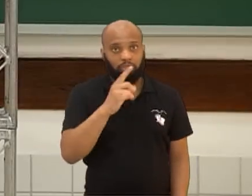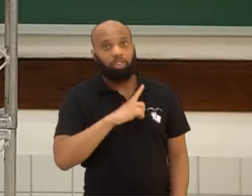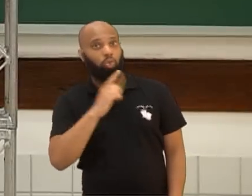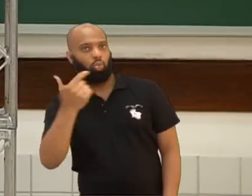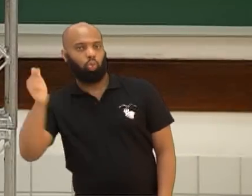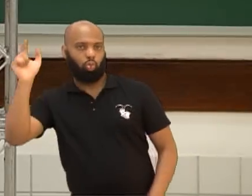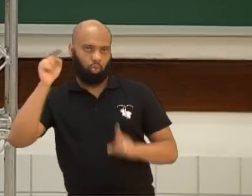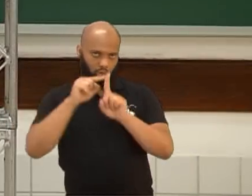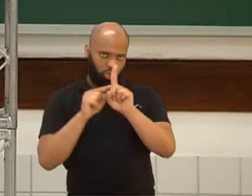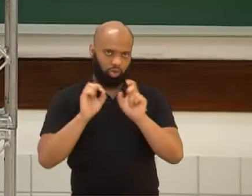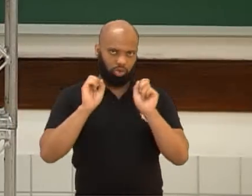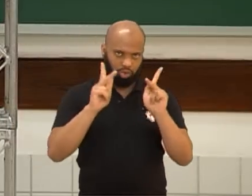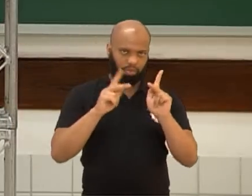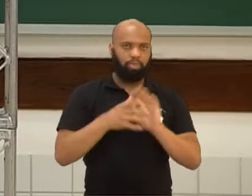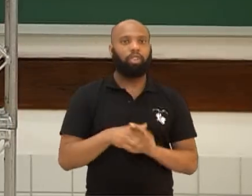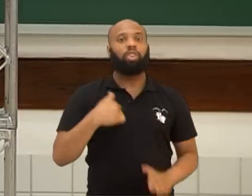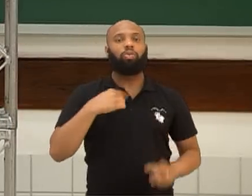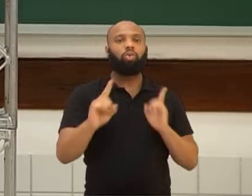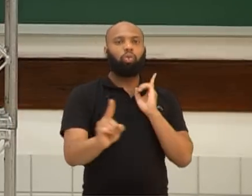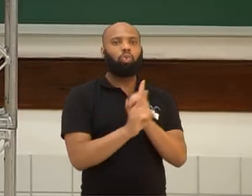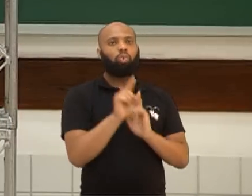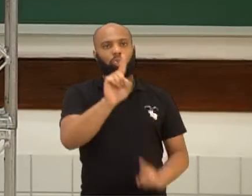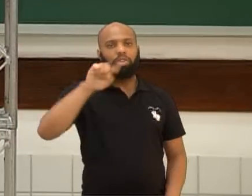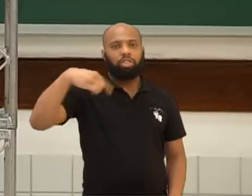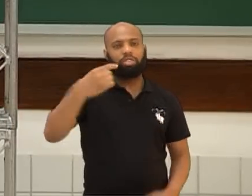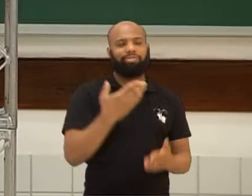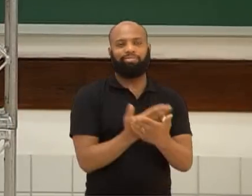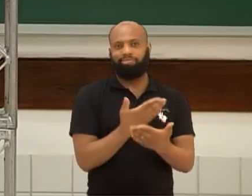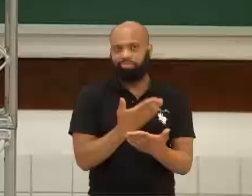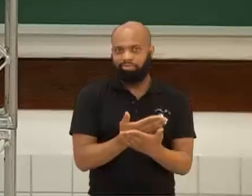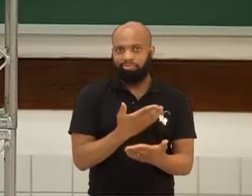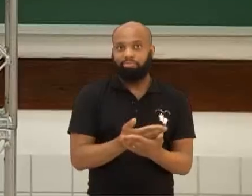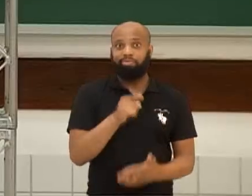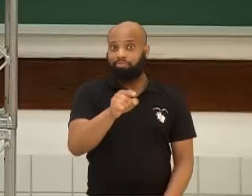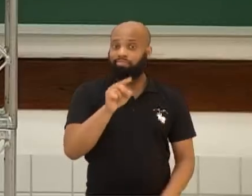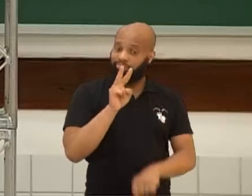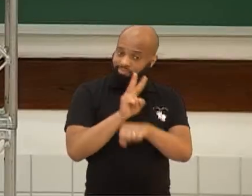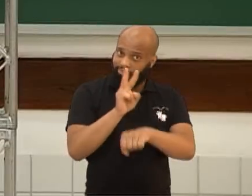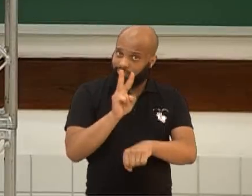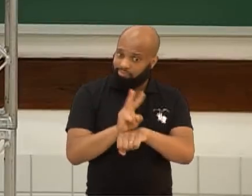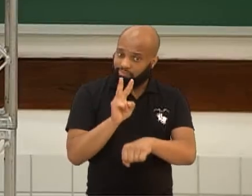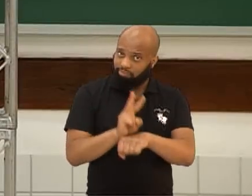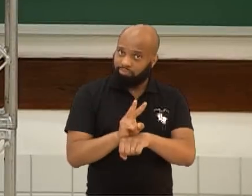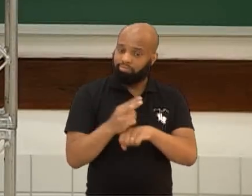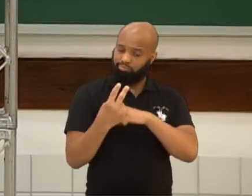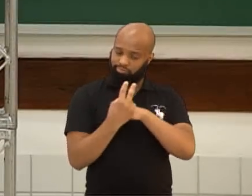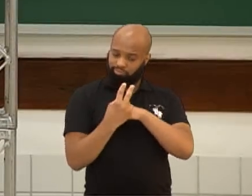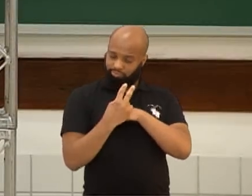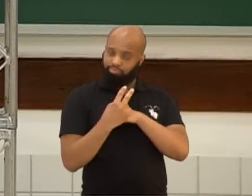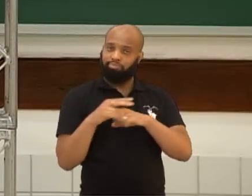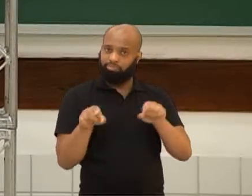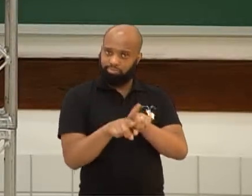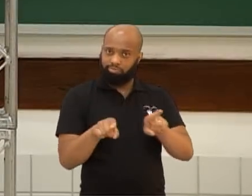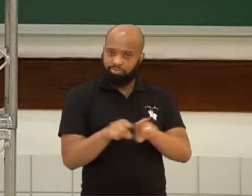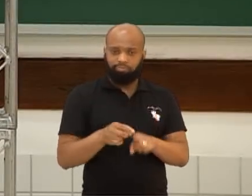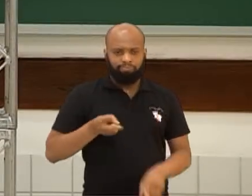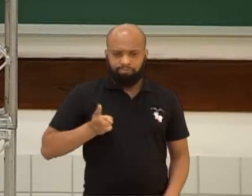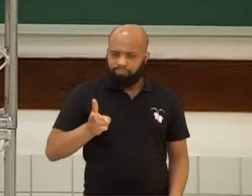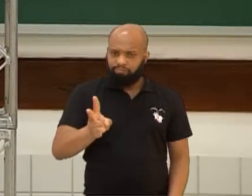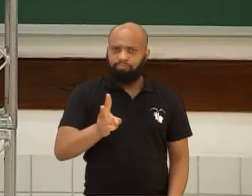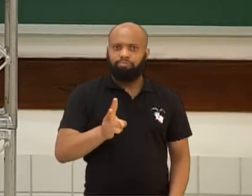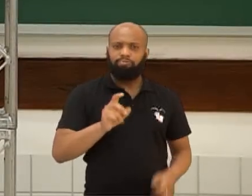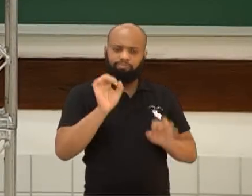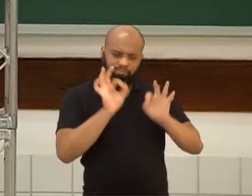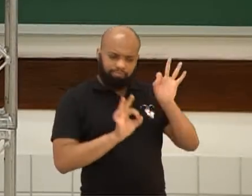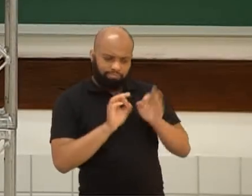outros polígonos, tá bom? Então, vejo vocês na próxima aula. Se cuidem, tá? E continuem